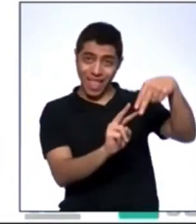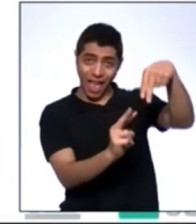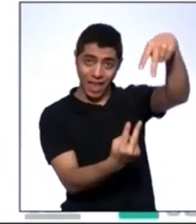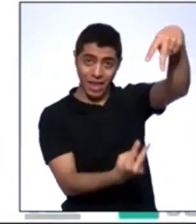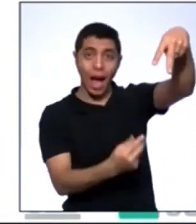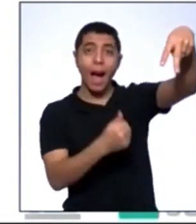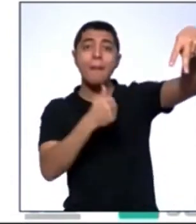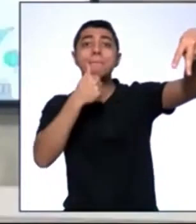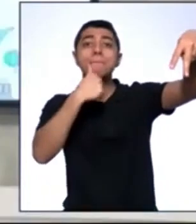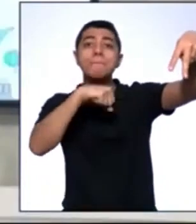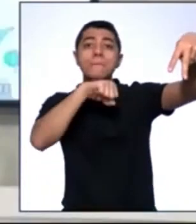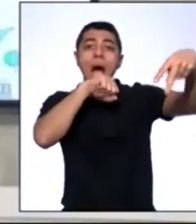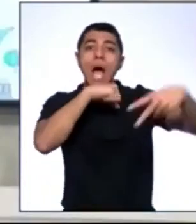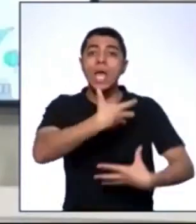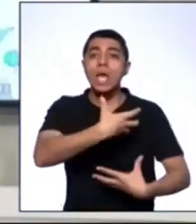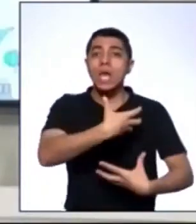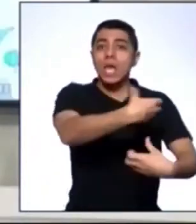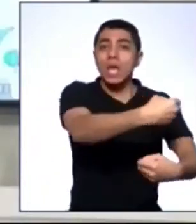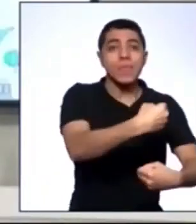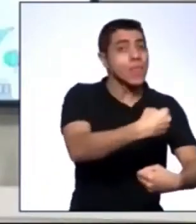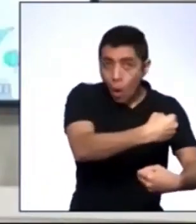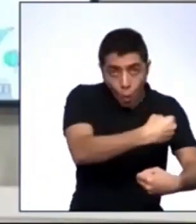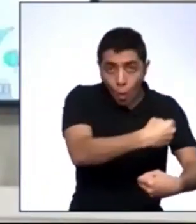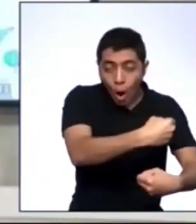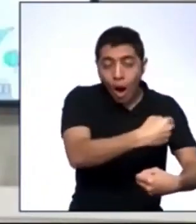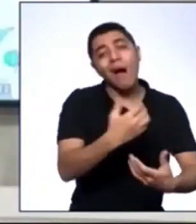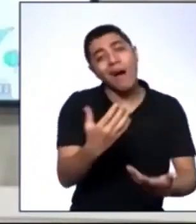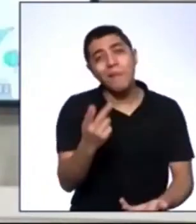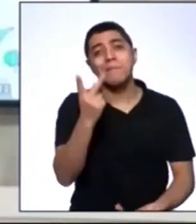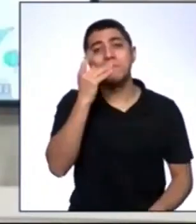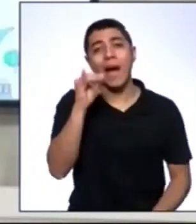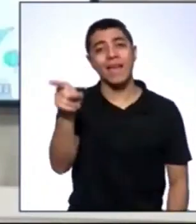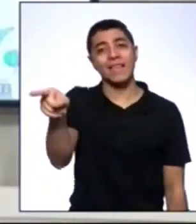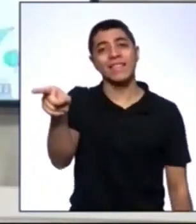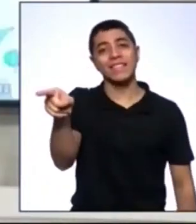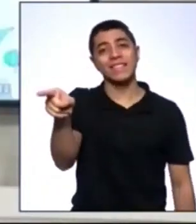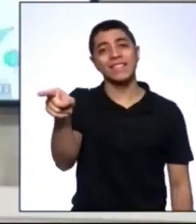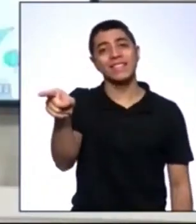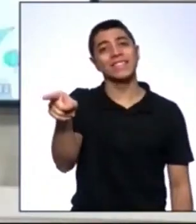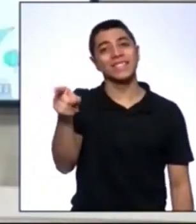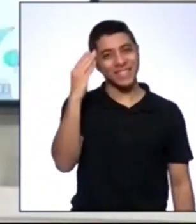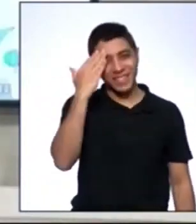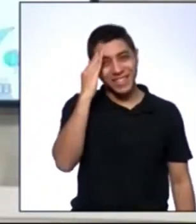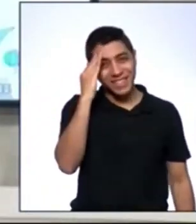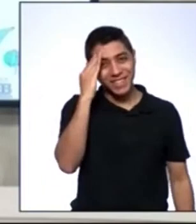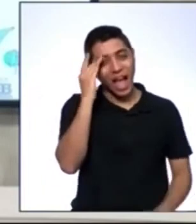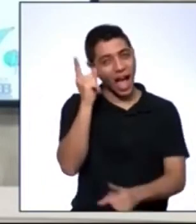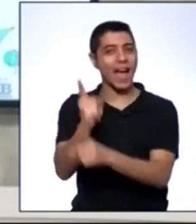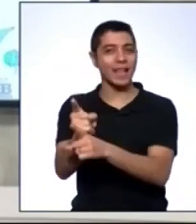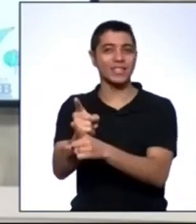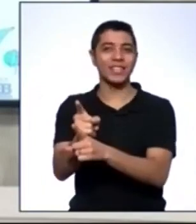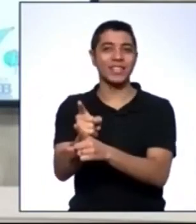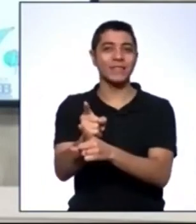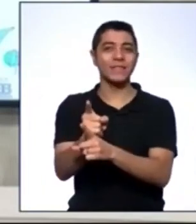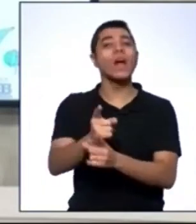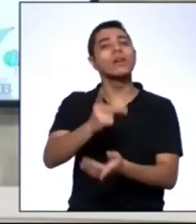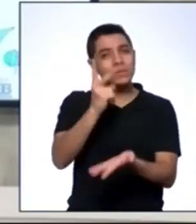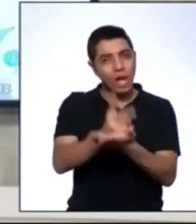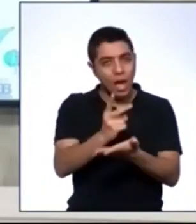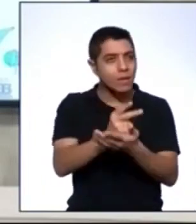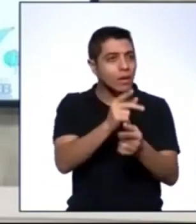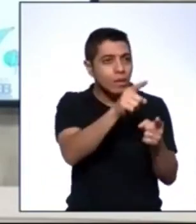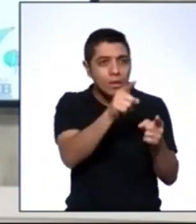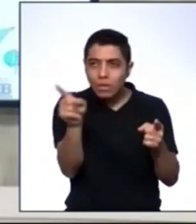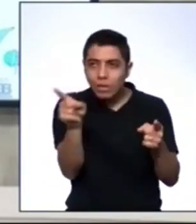pai. Quando nós chegarmos a uma ordem estatística confiável, esse